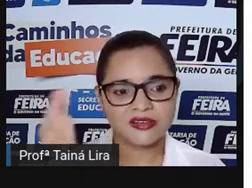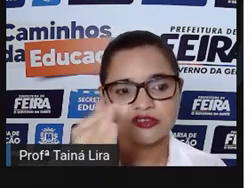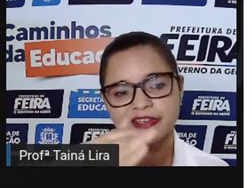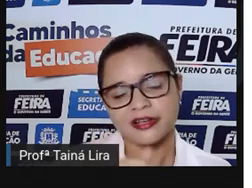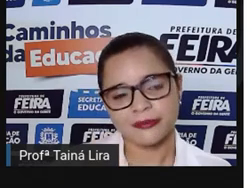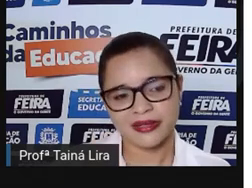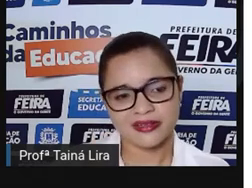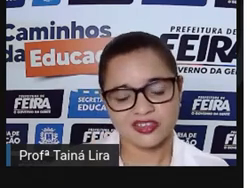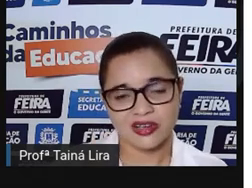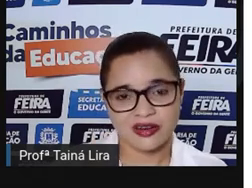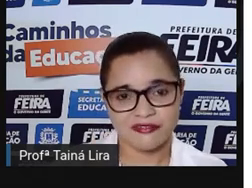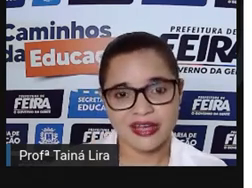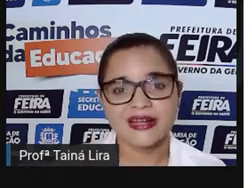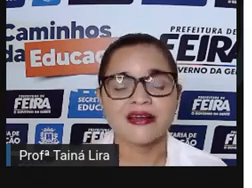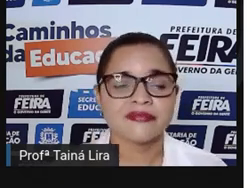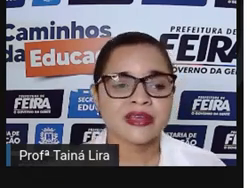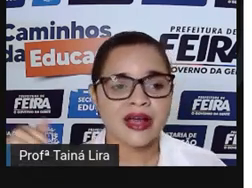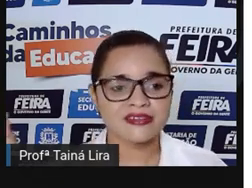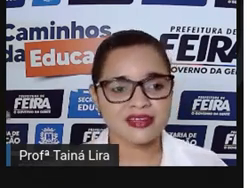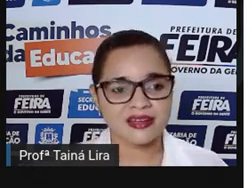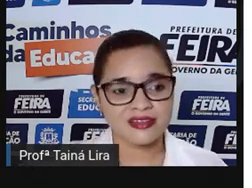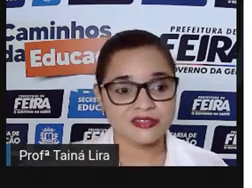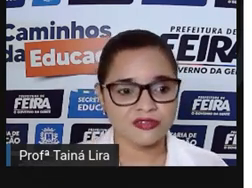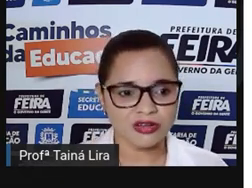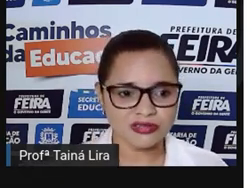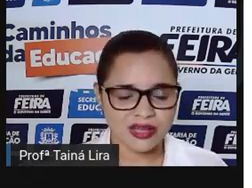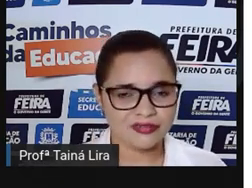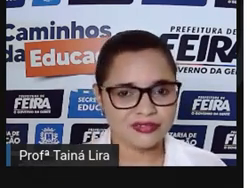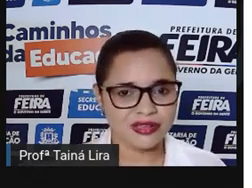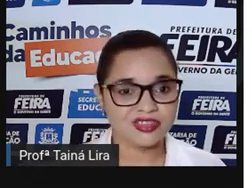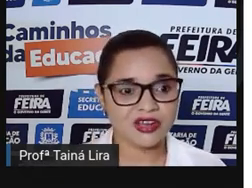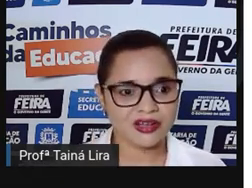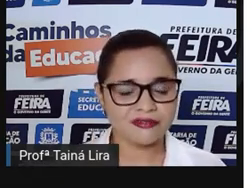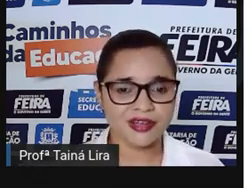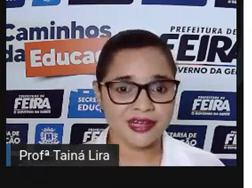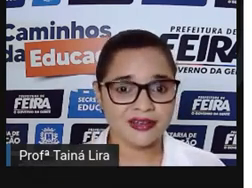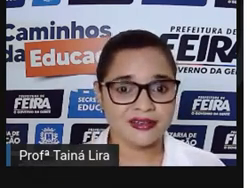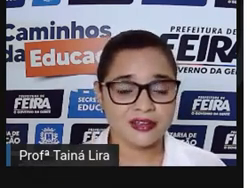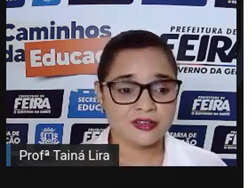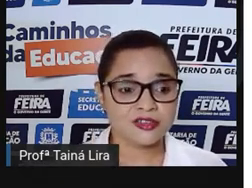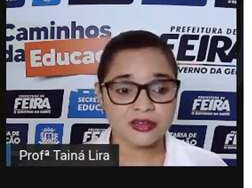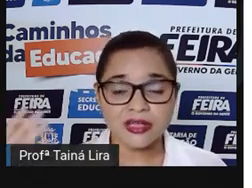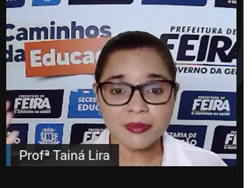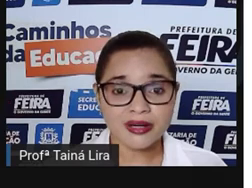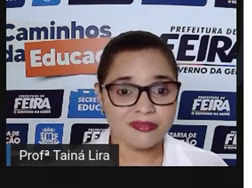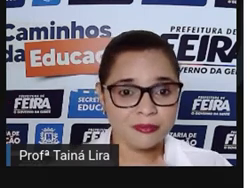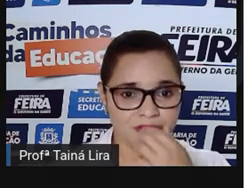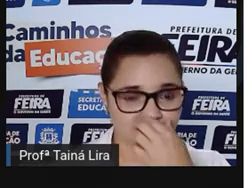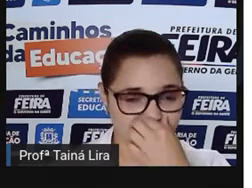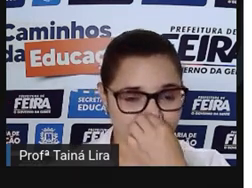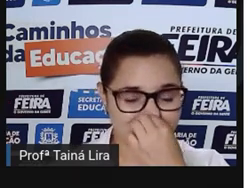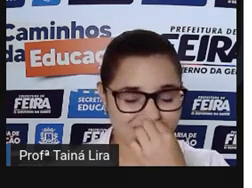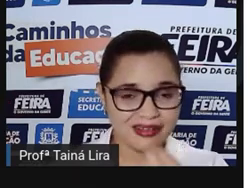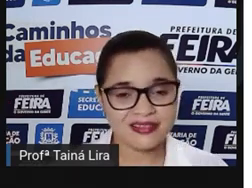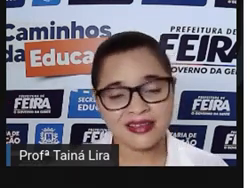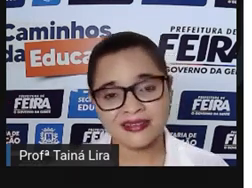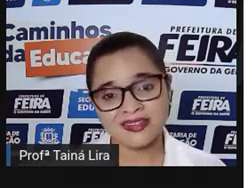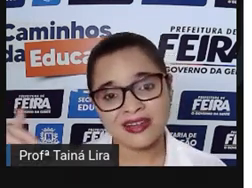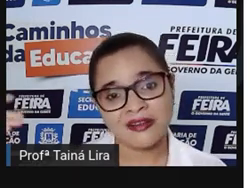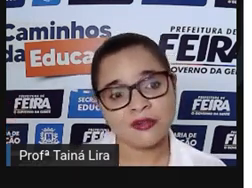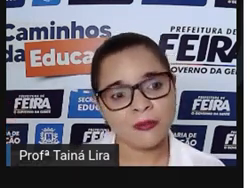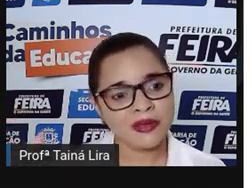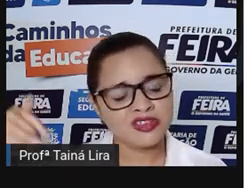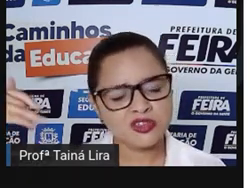jeito que eles vieram para aqui de caravela, as cartas voltavam, né, de caravela. Só que demorava muito tempo para chegar. As